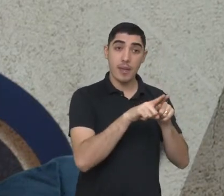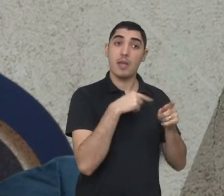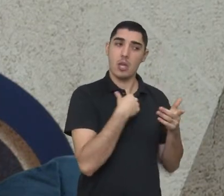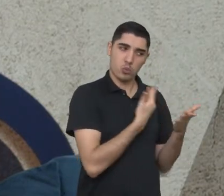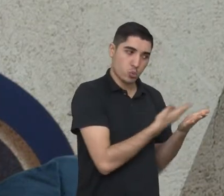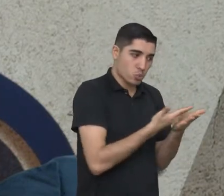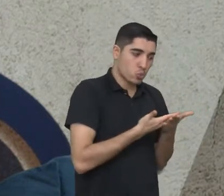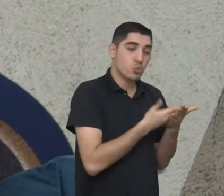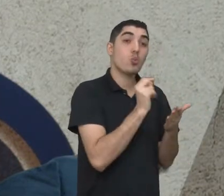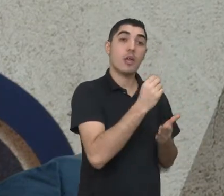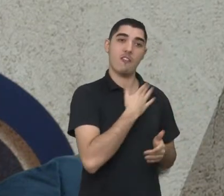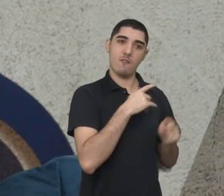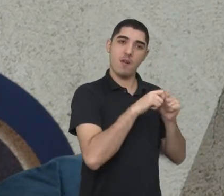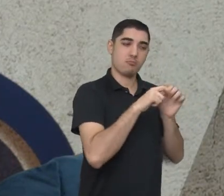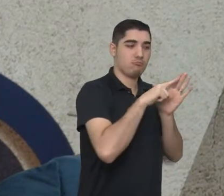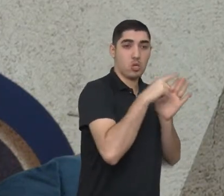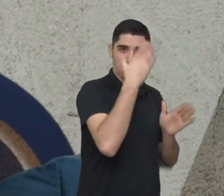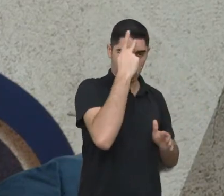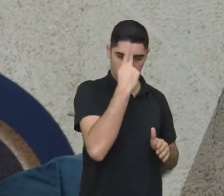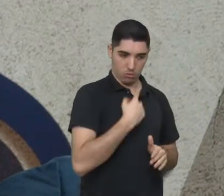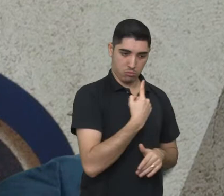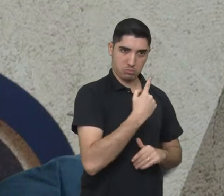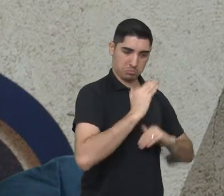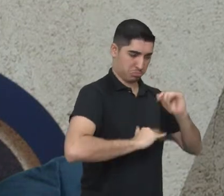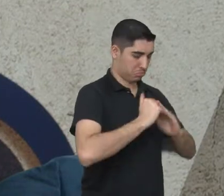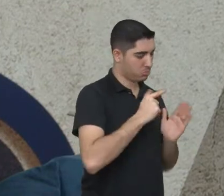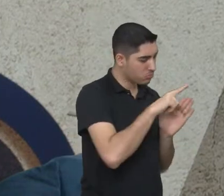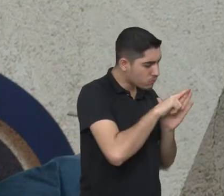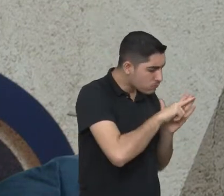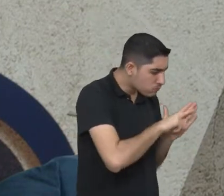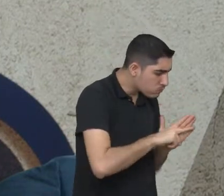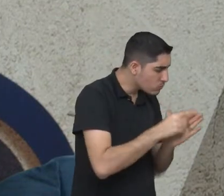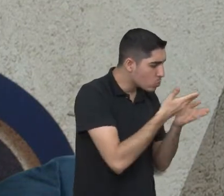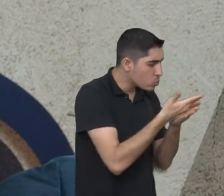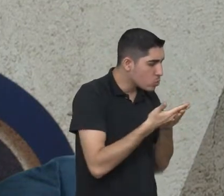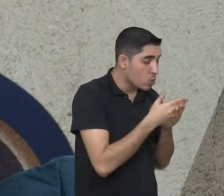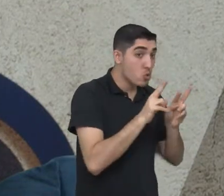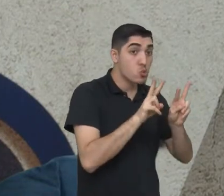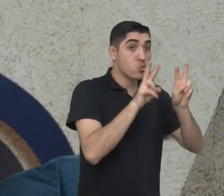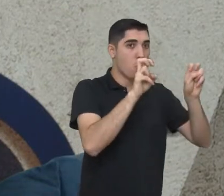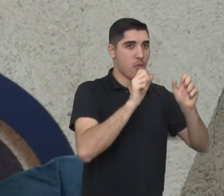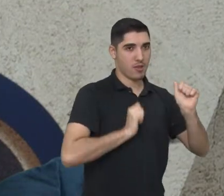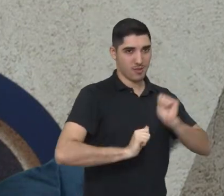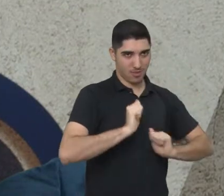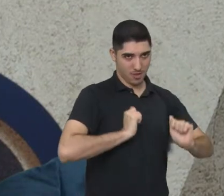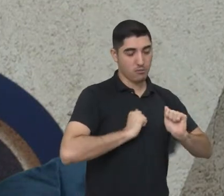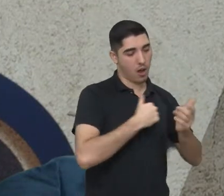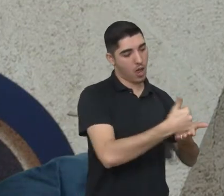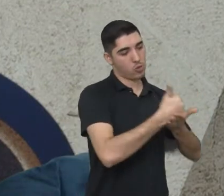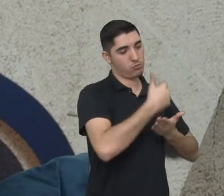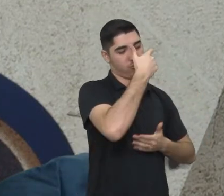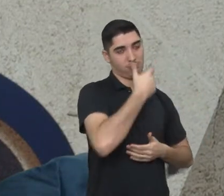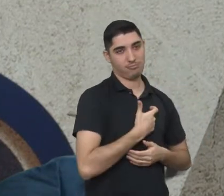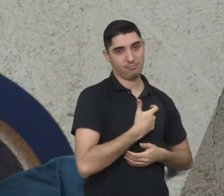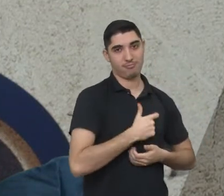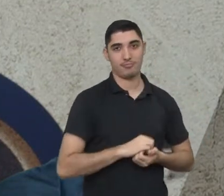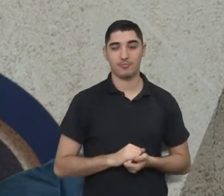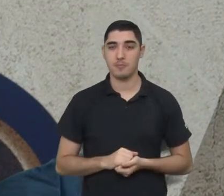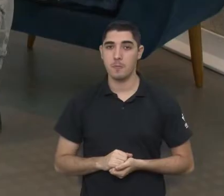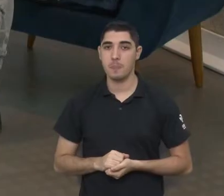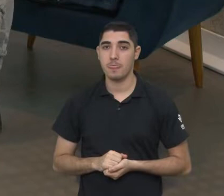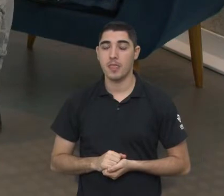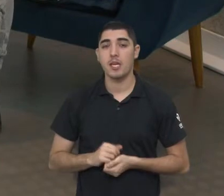muito a ansiedade através de pesquisas, né, de estudos, enfim, de uma série de materiais que me ajudam nessa formação.